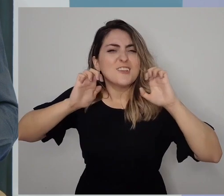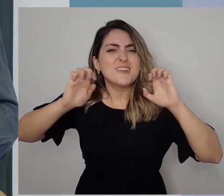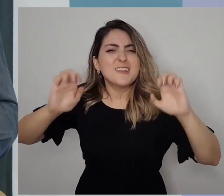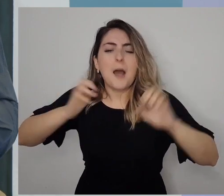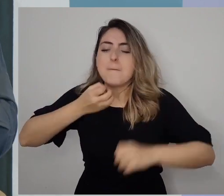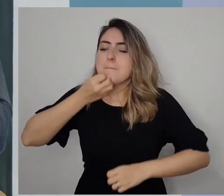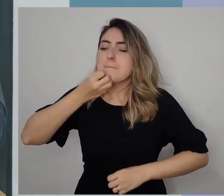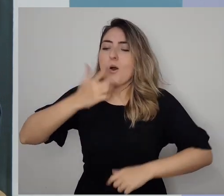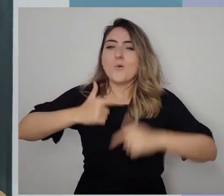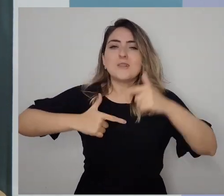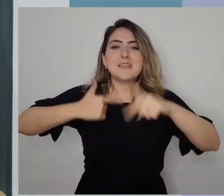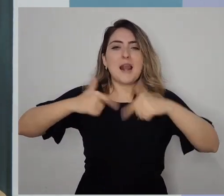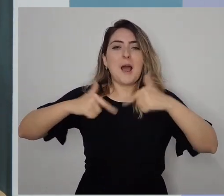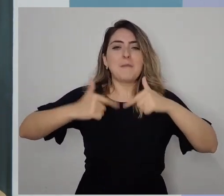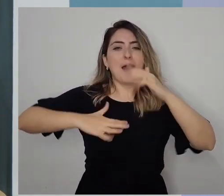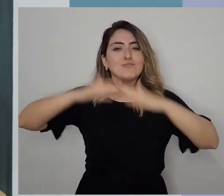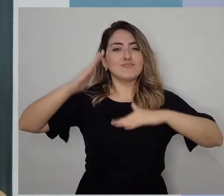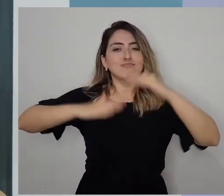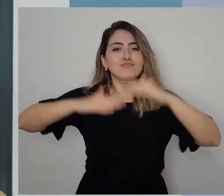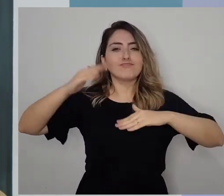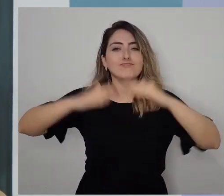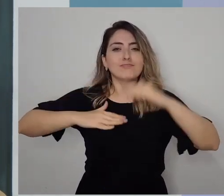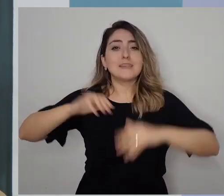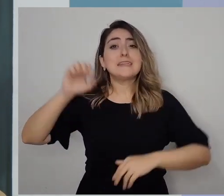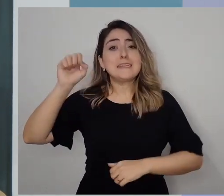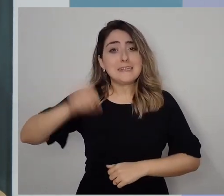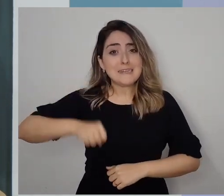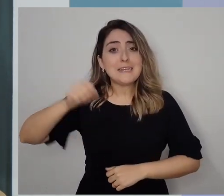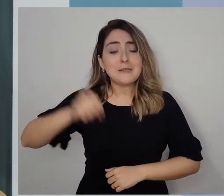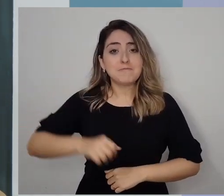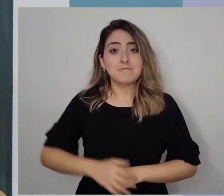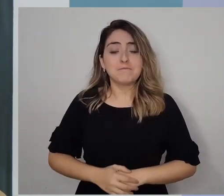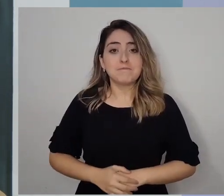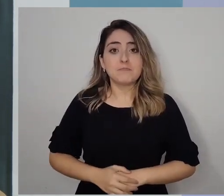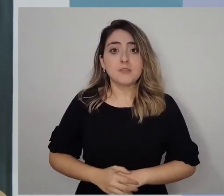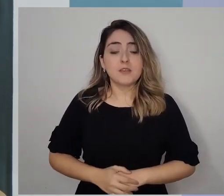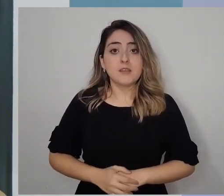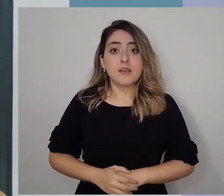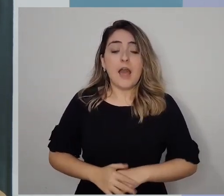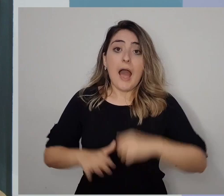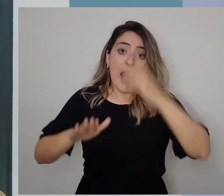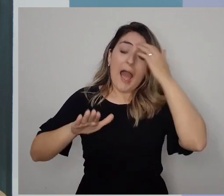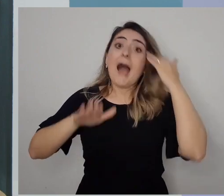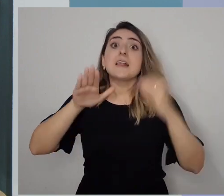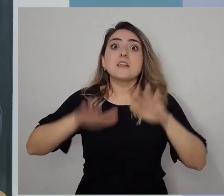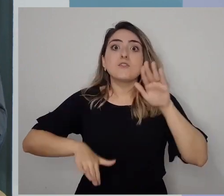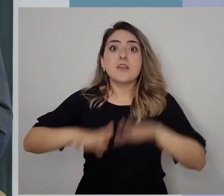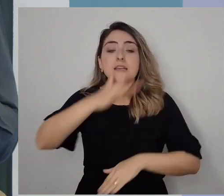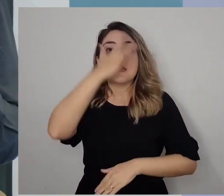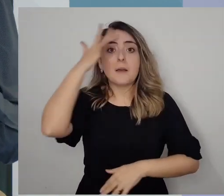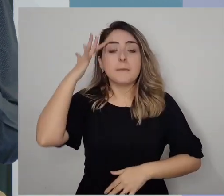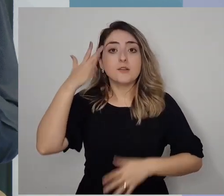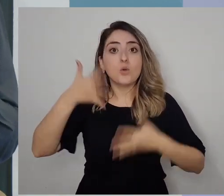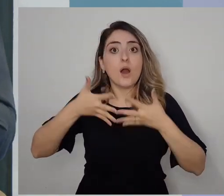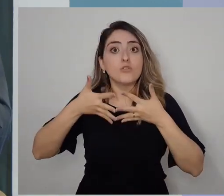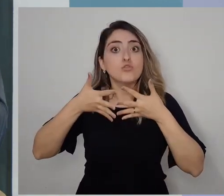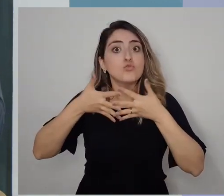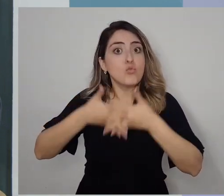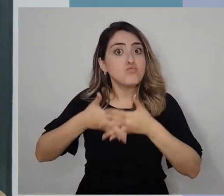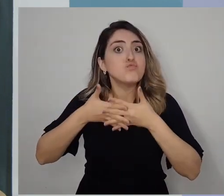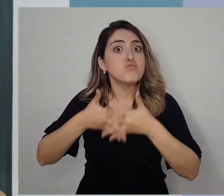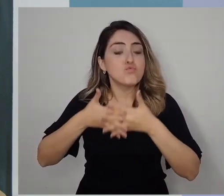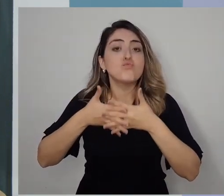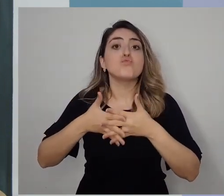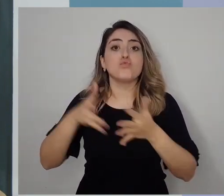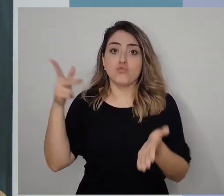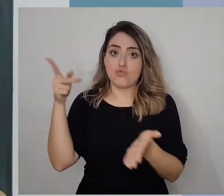andássemos nelas. Veja, às vezes, uma ênfase errada na doutrina da predestinação